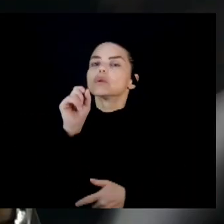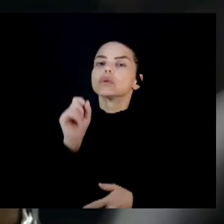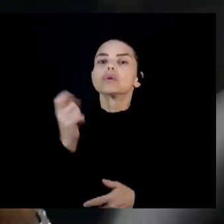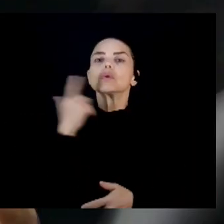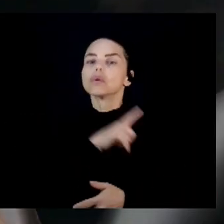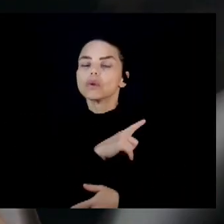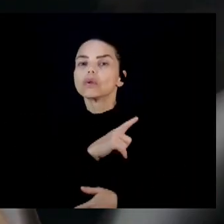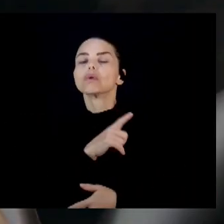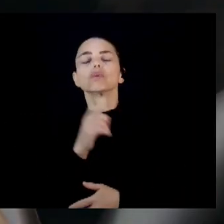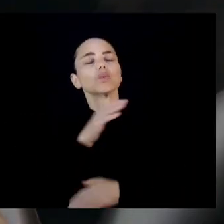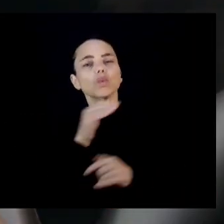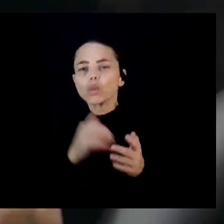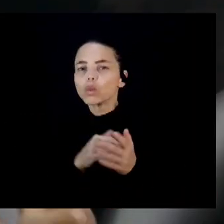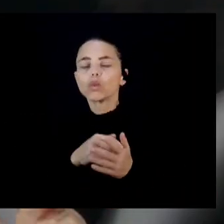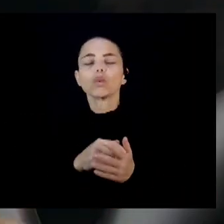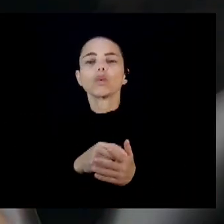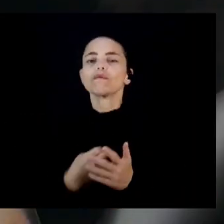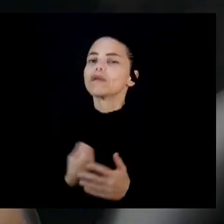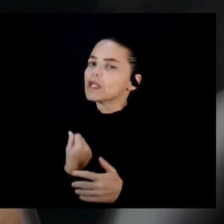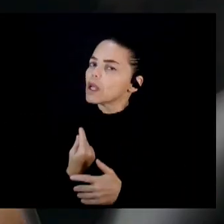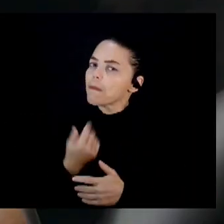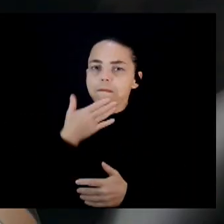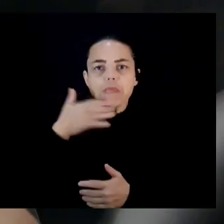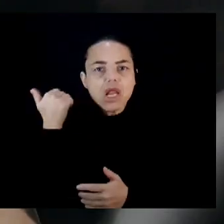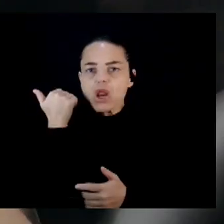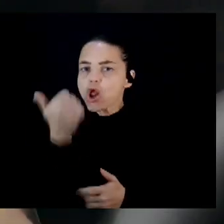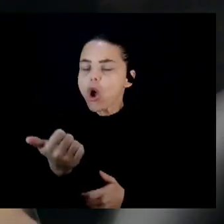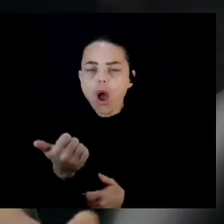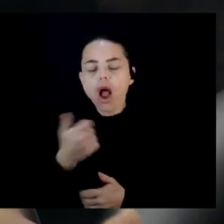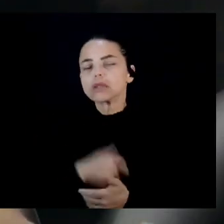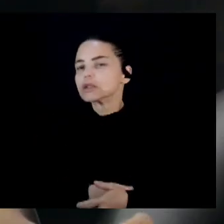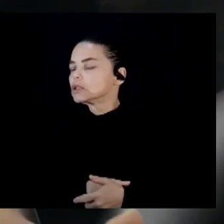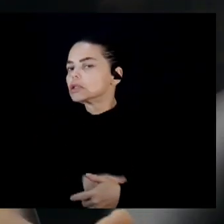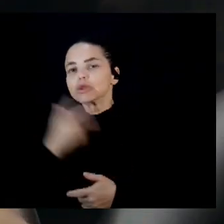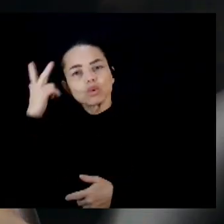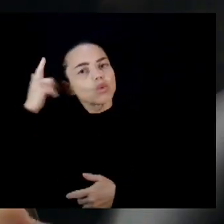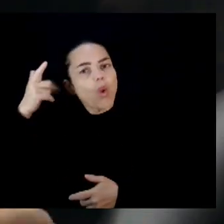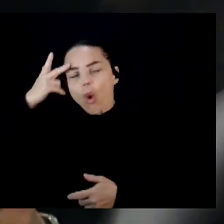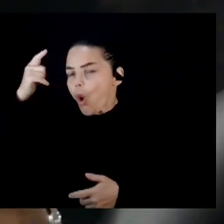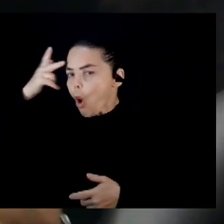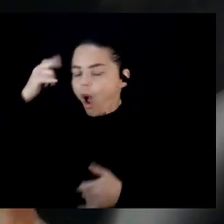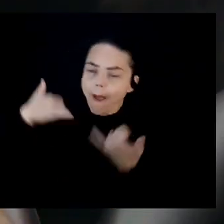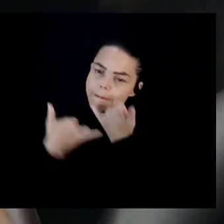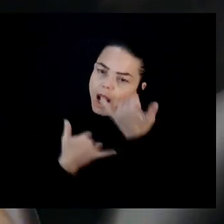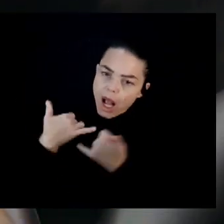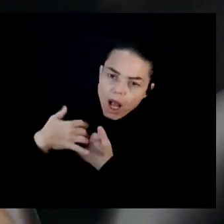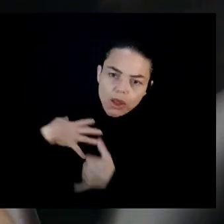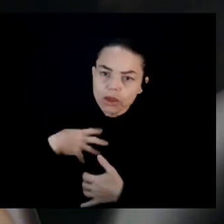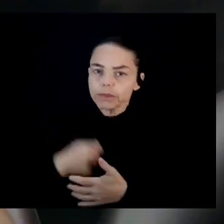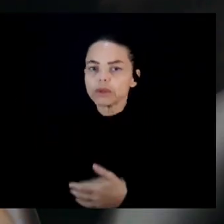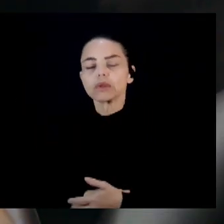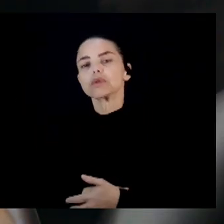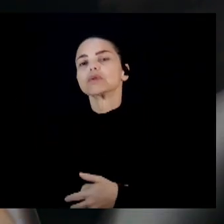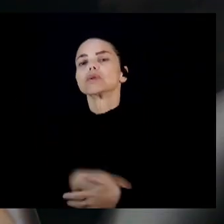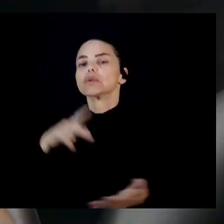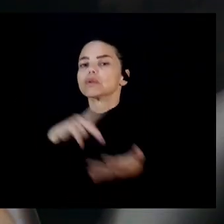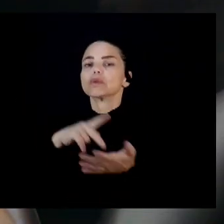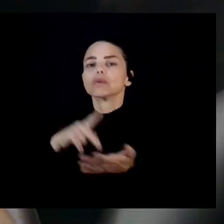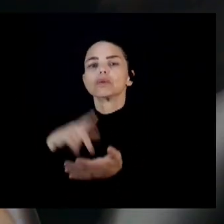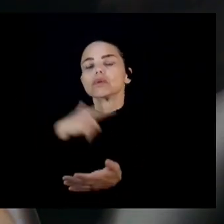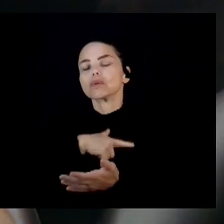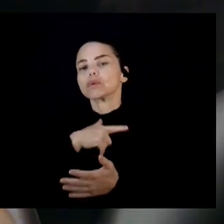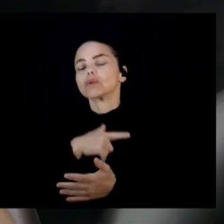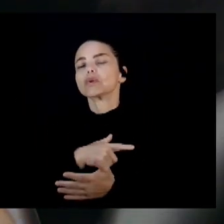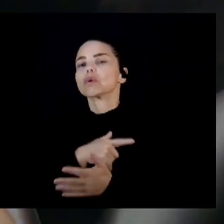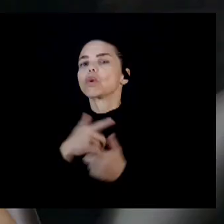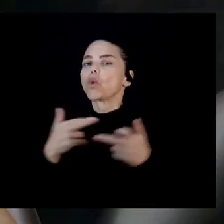reproduzir longevidade, de você ter força para fazer as suas coisas no dia a dia, para você brincar com seu filho, para você realmente conseguir executar tarefas